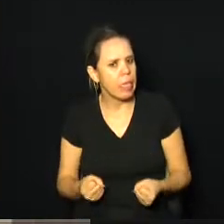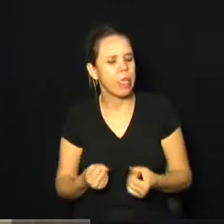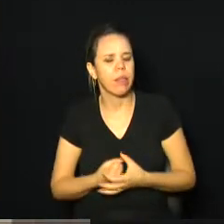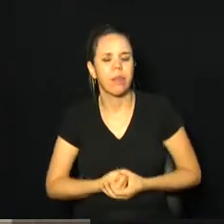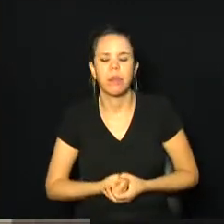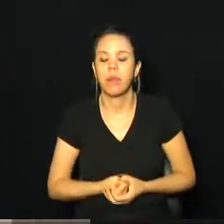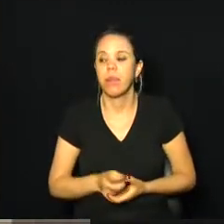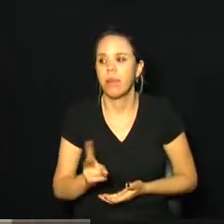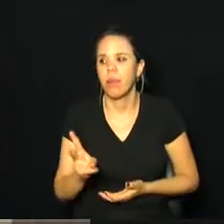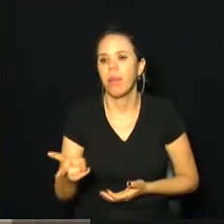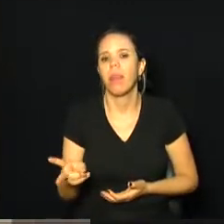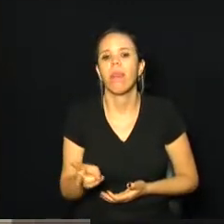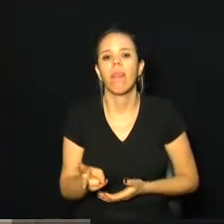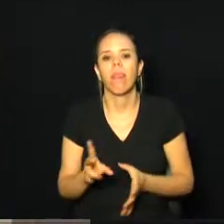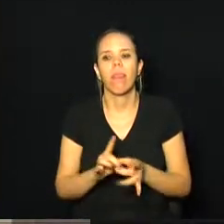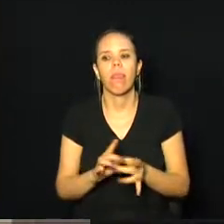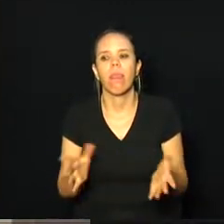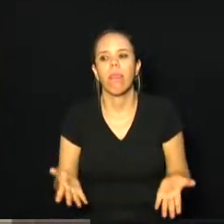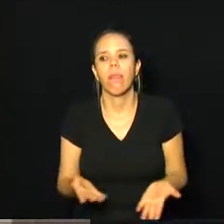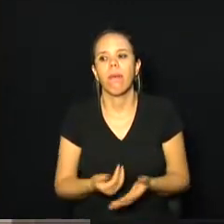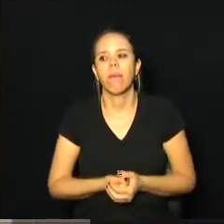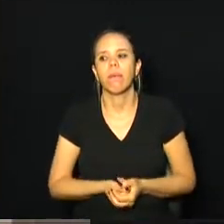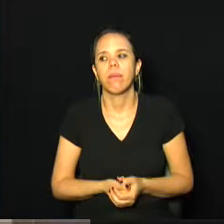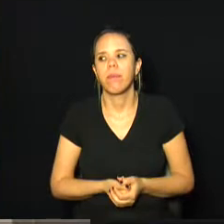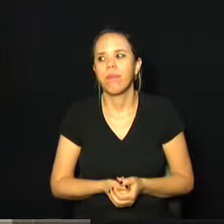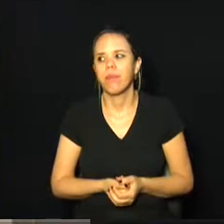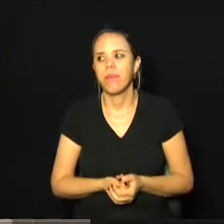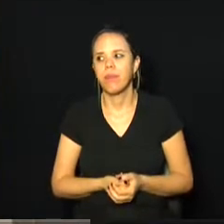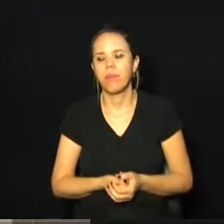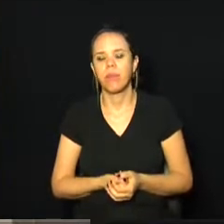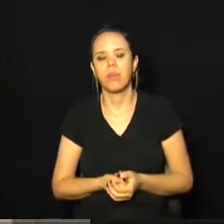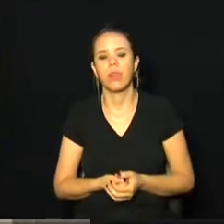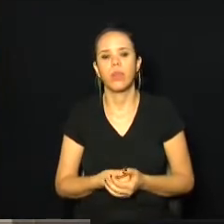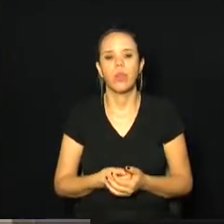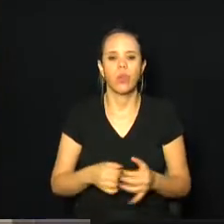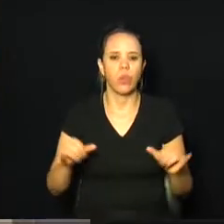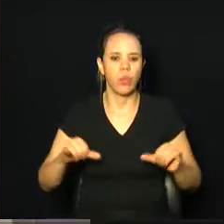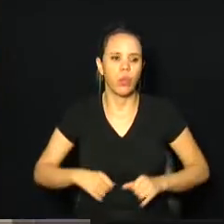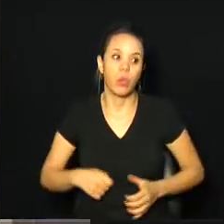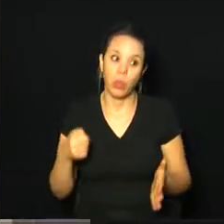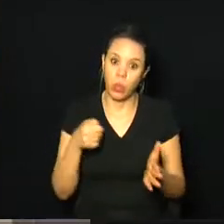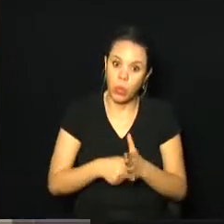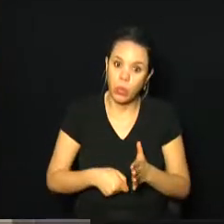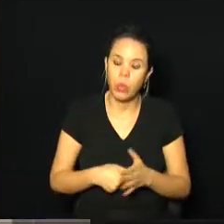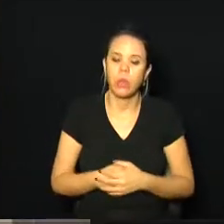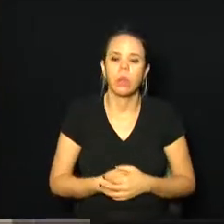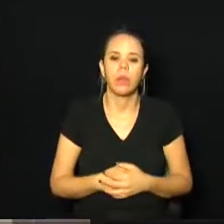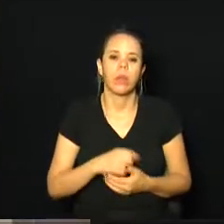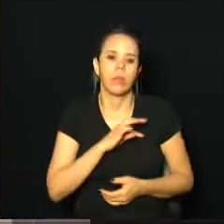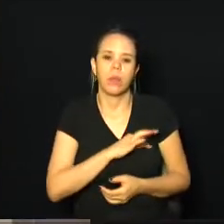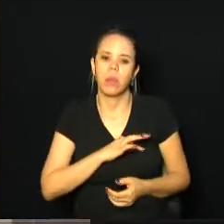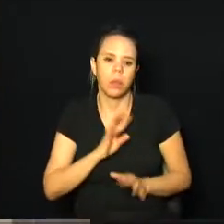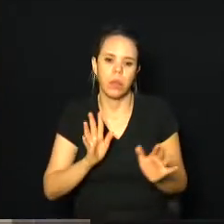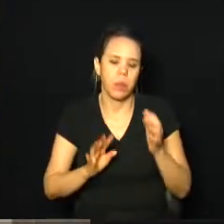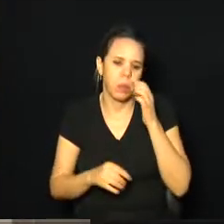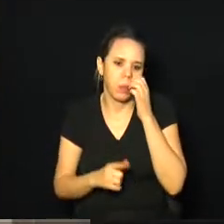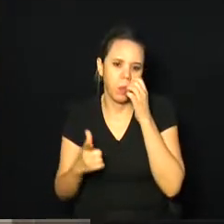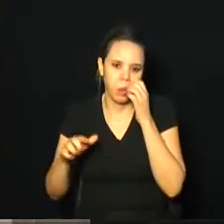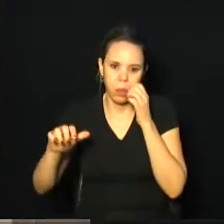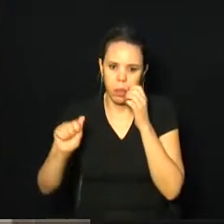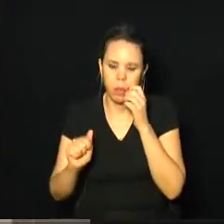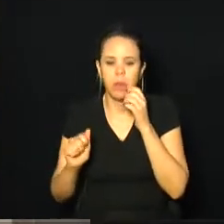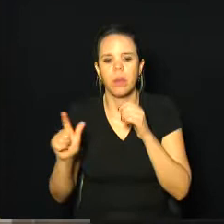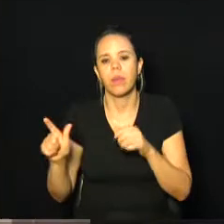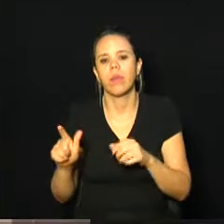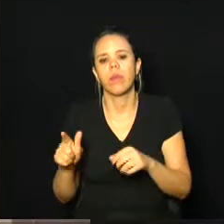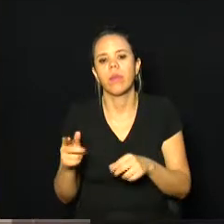peso, o tempo inteiro para saltar bastante, muita pancada. Mas tecnicamente não, só que o Leal, tecnicamente, ele é